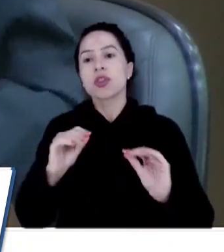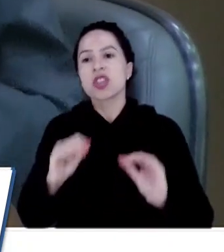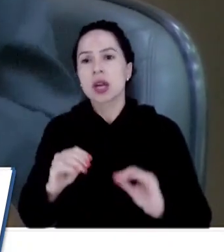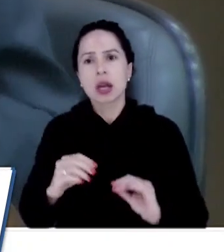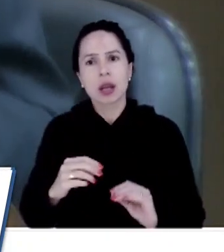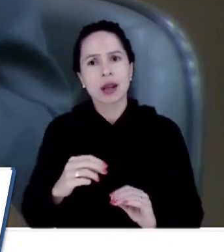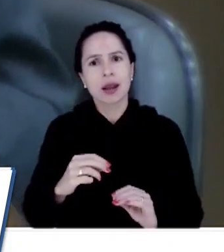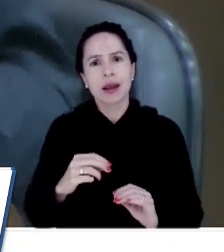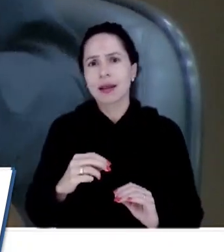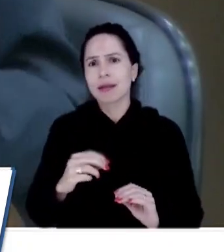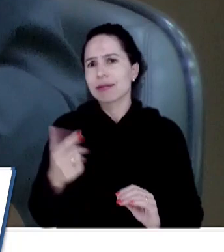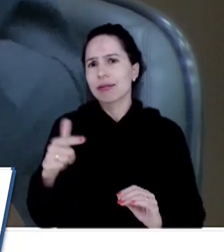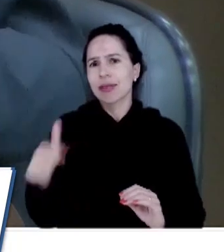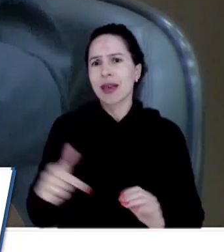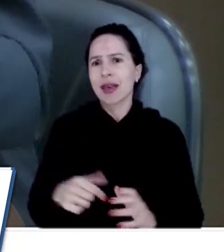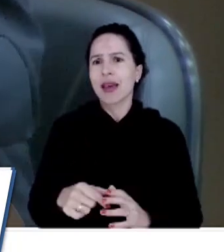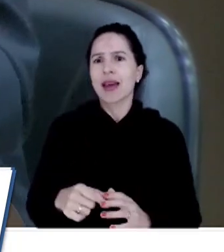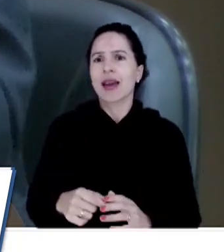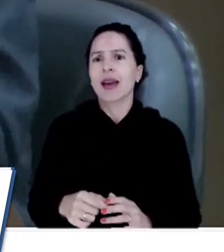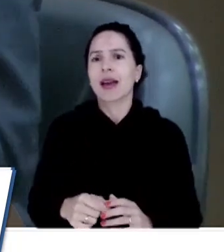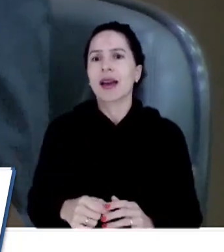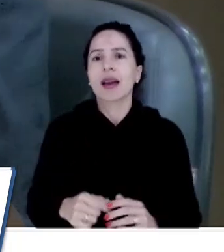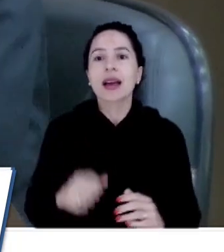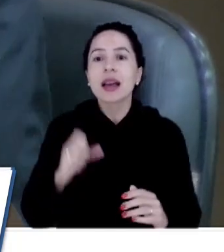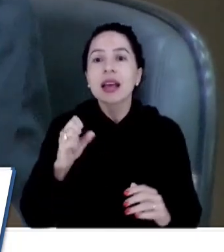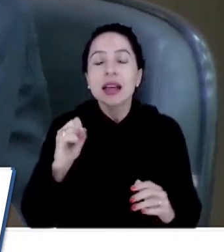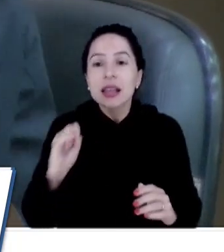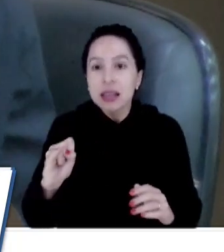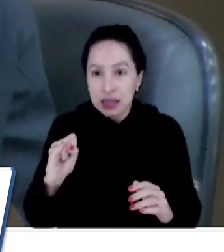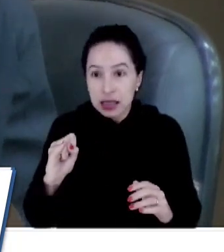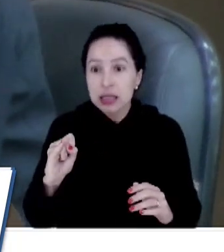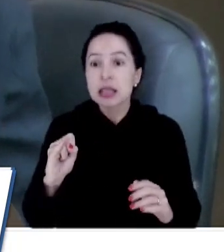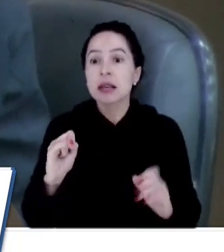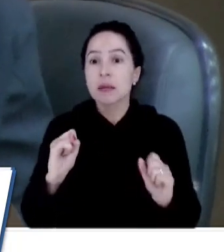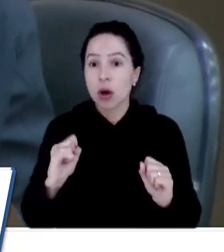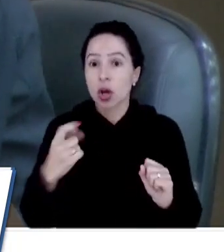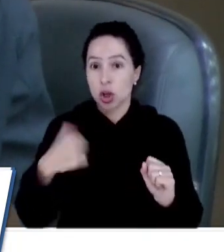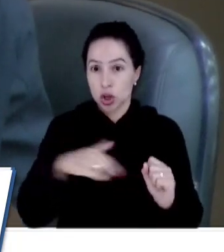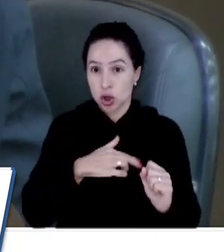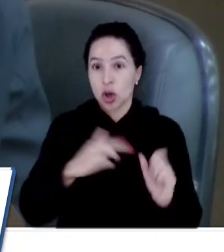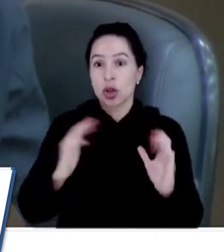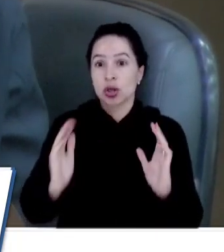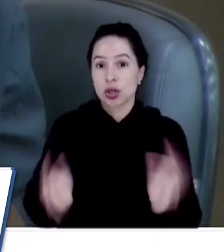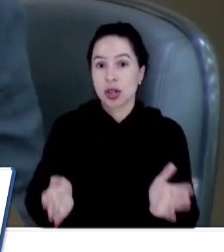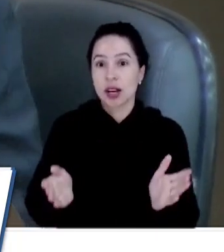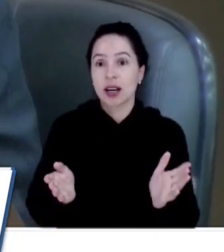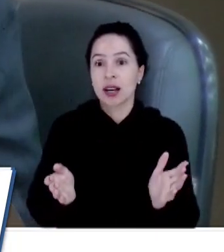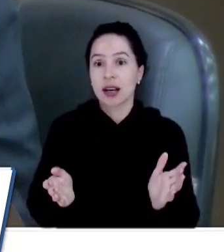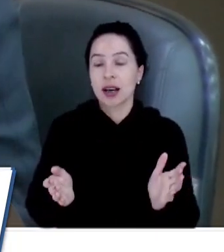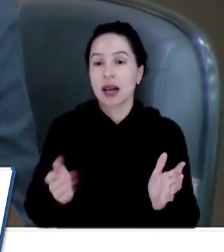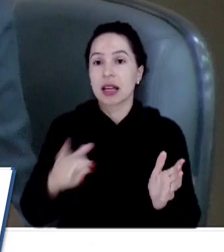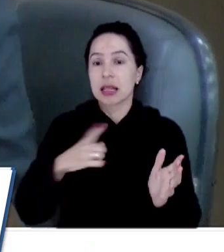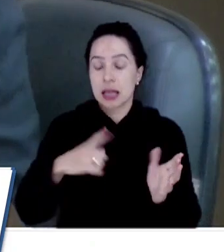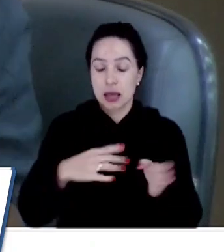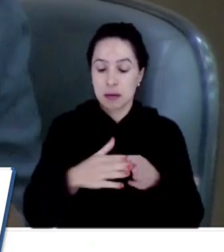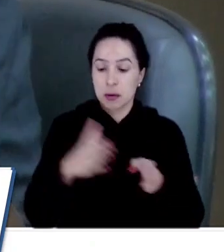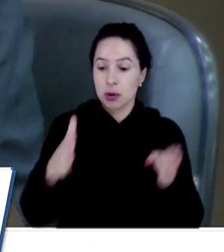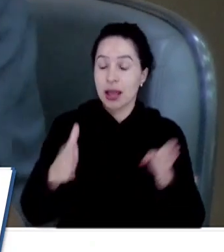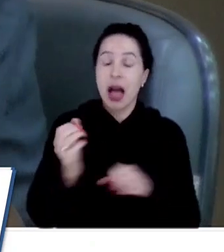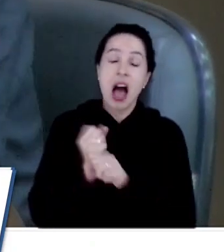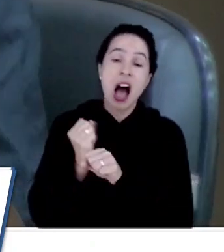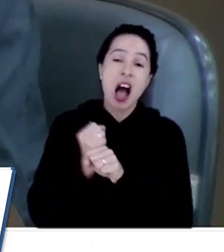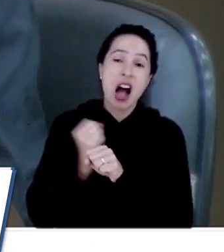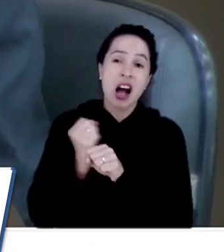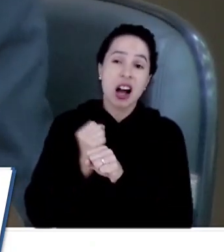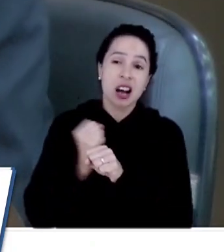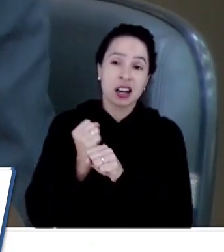imexível. Mas se tem ponto... Nós já temos períodos, anos aí de